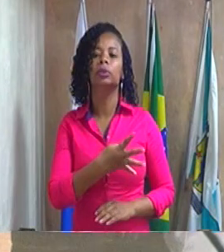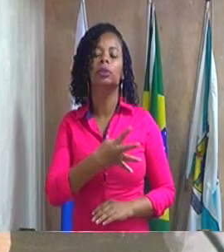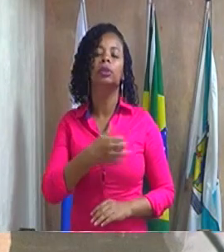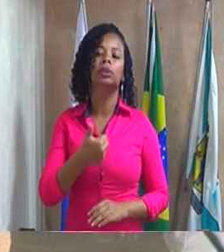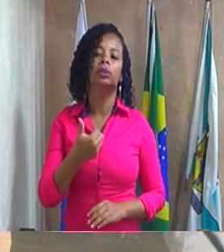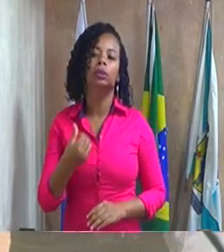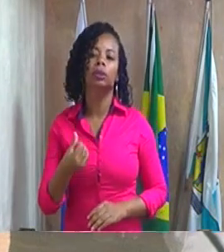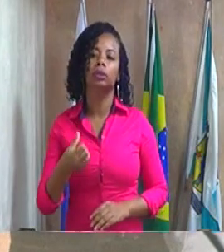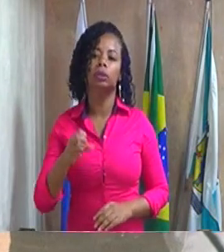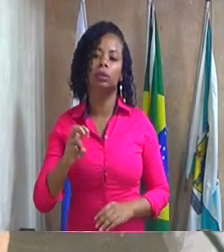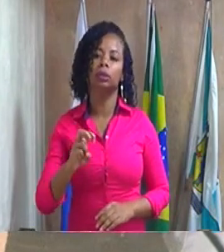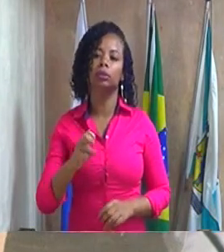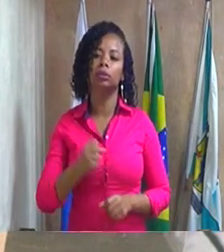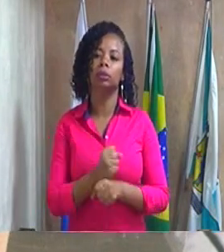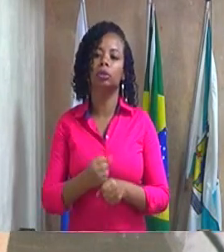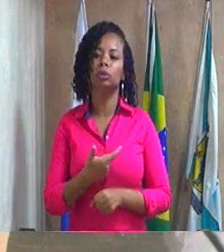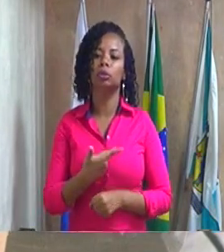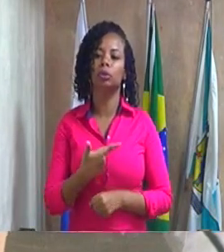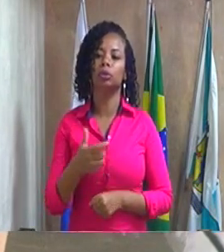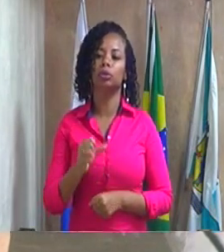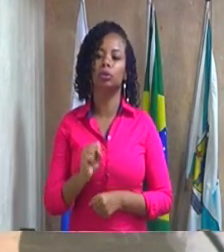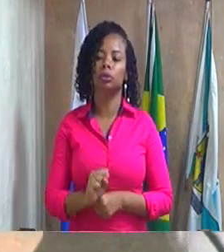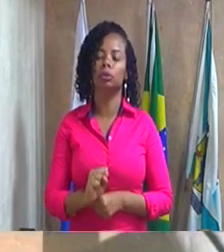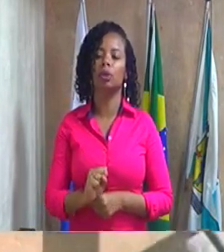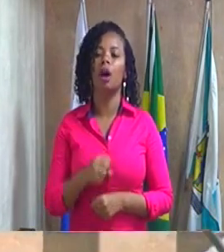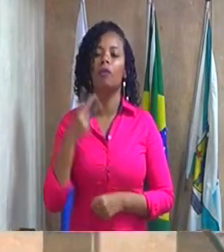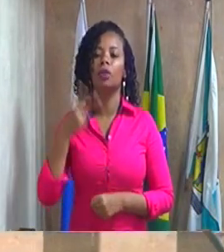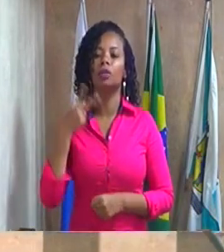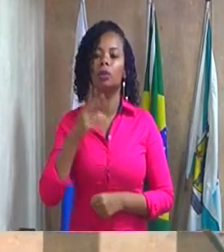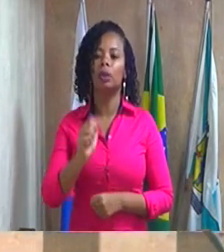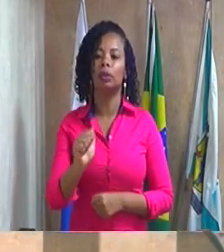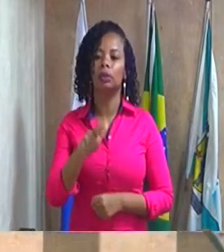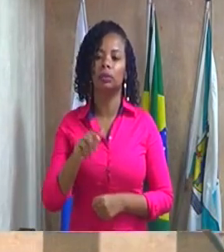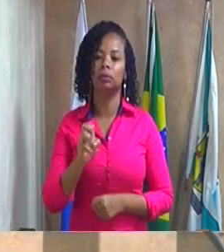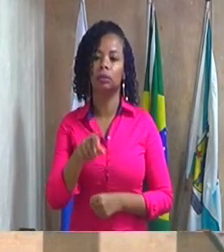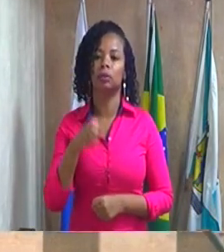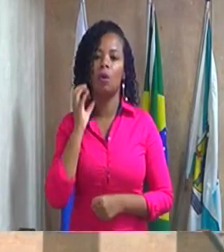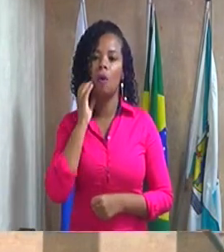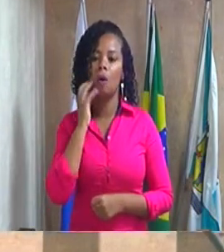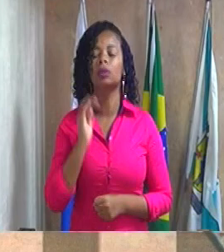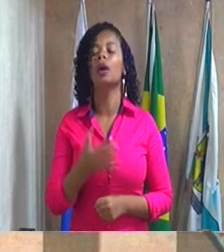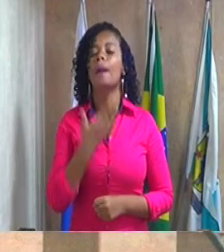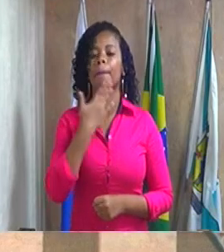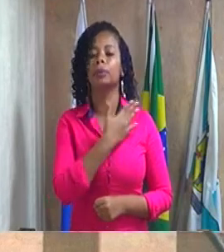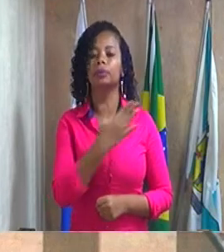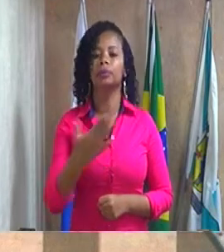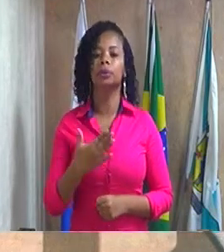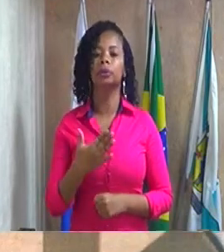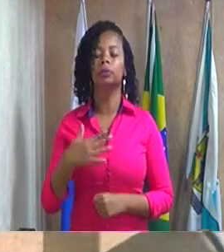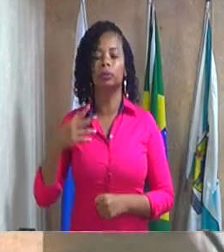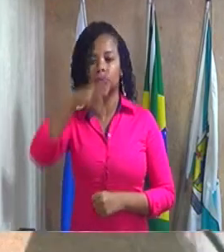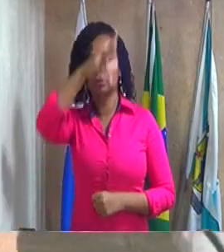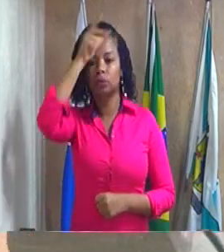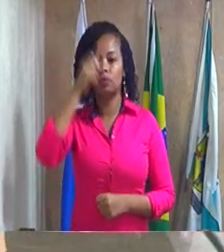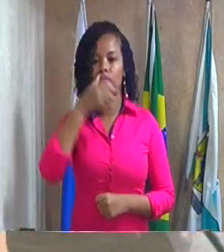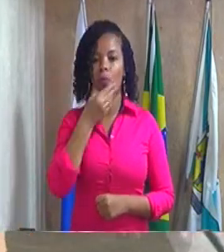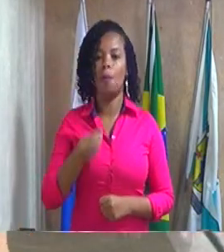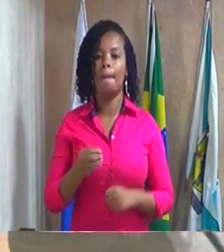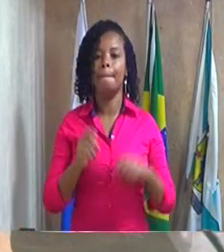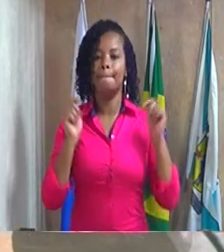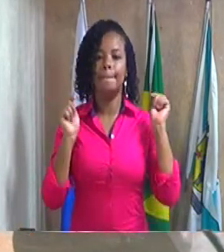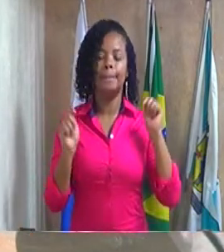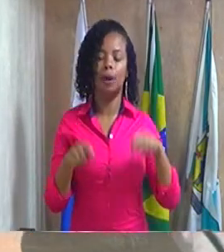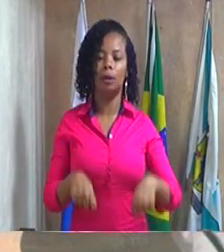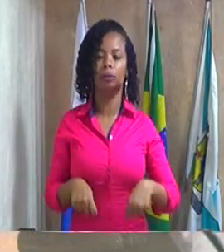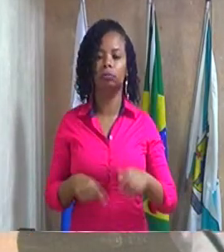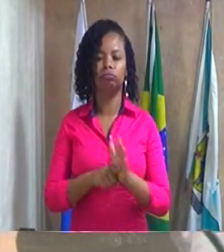4.165/2018, do excelentíssimo senhor vereador Alex Rosa, solicitando ao excelentíssimo senhor prefeito